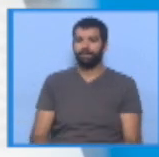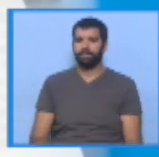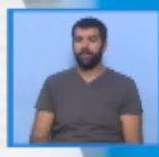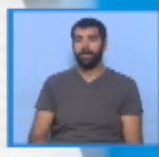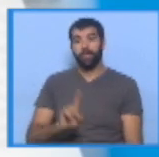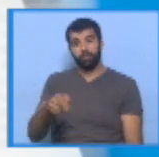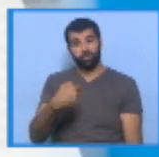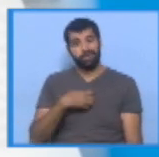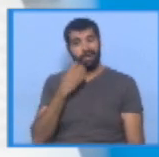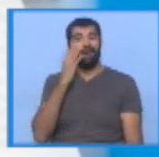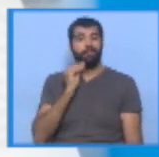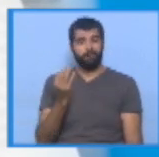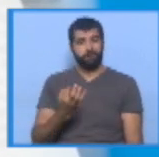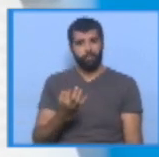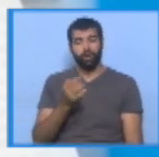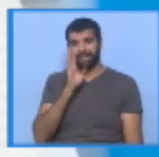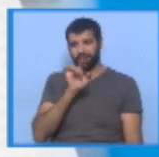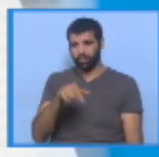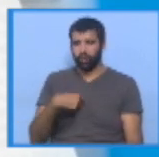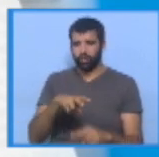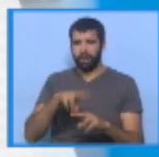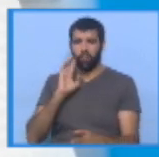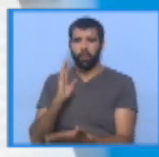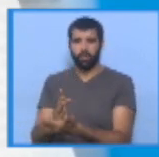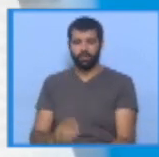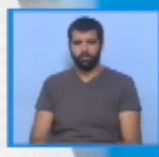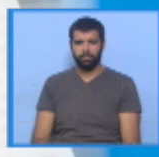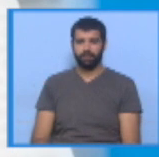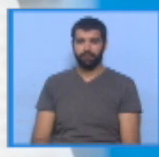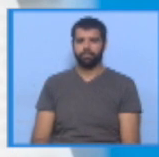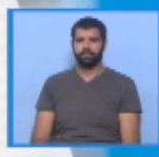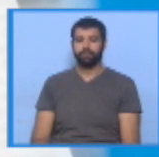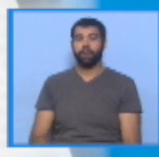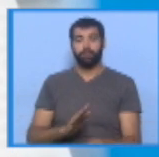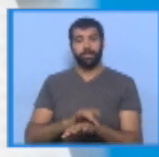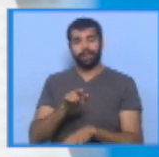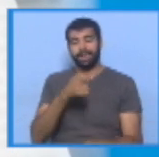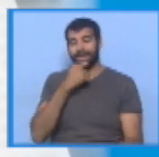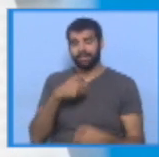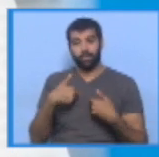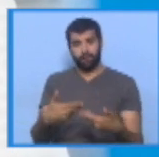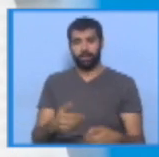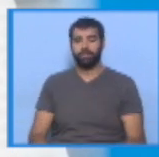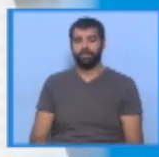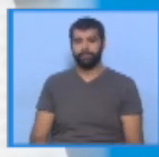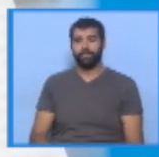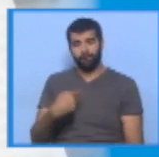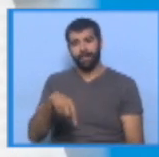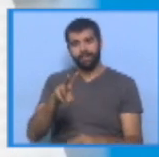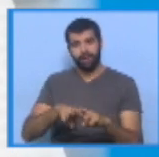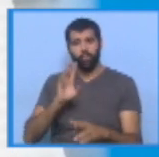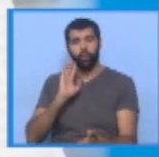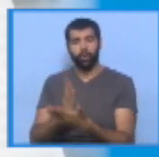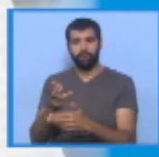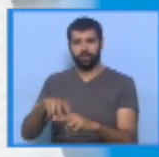ficarás depois envergonhado se tiveres de ocupar o último lugar. Por isso, quando fores convidado, vai sentar-te no